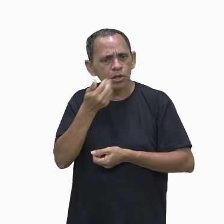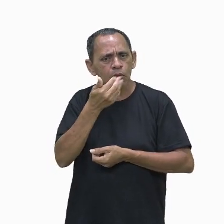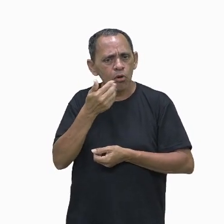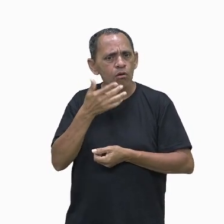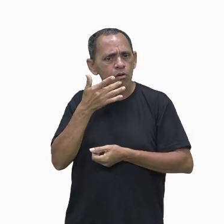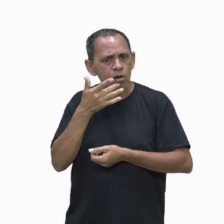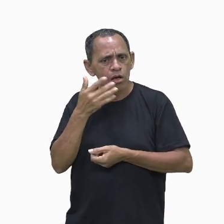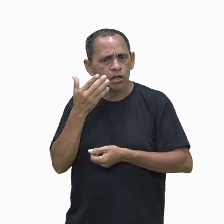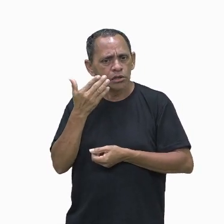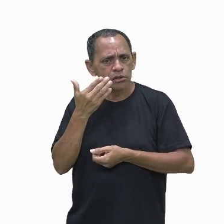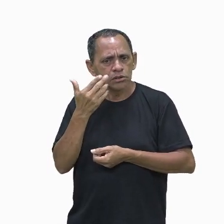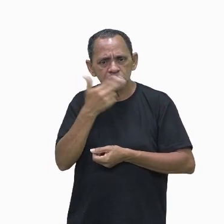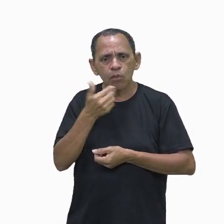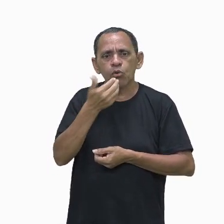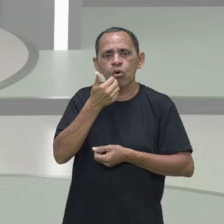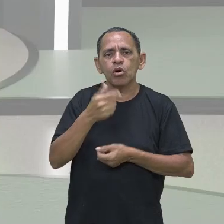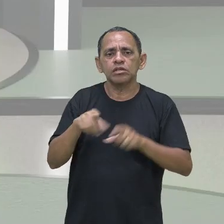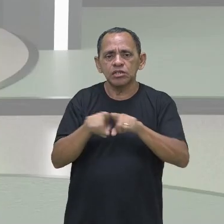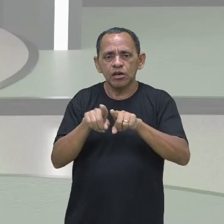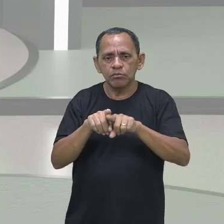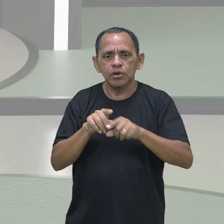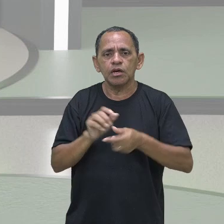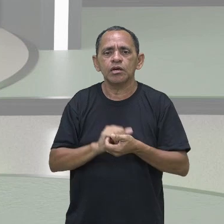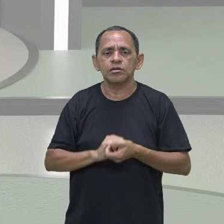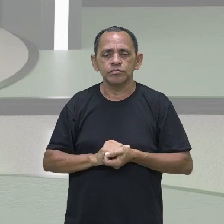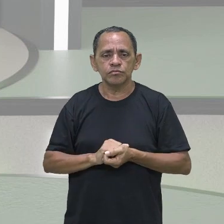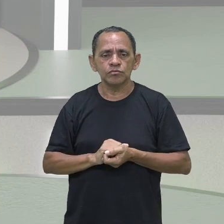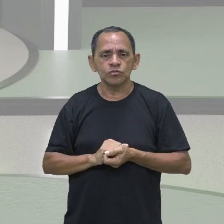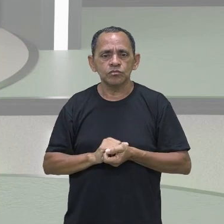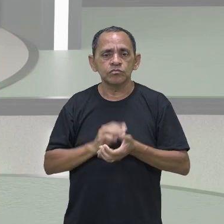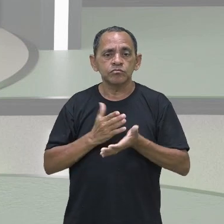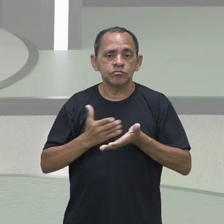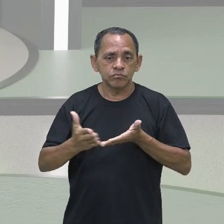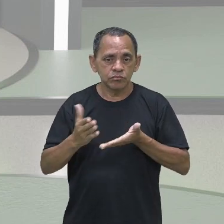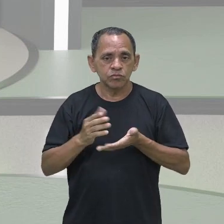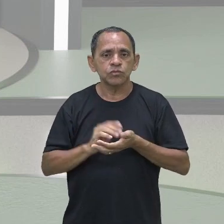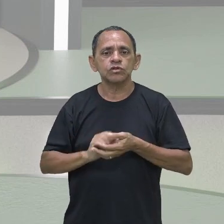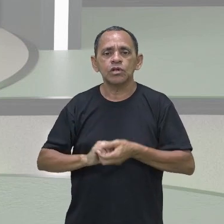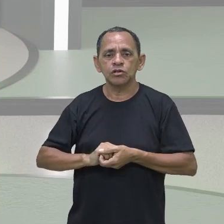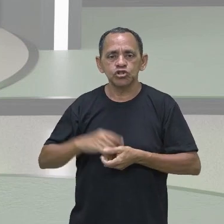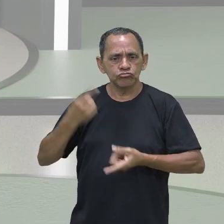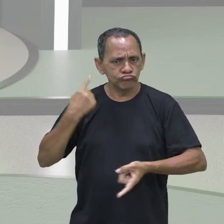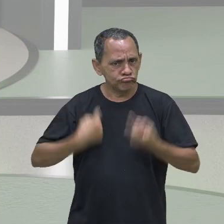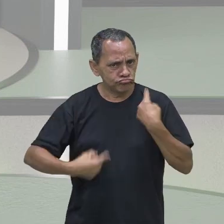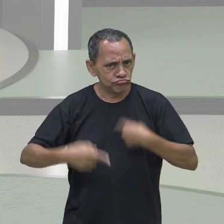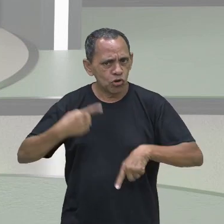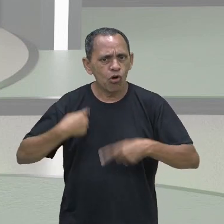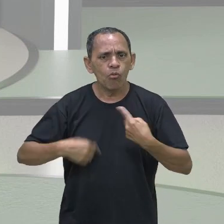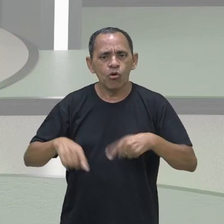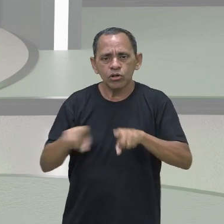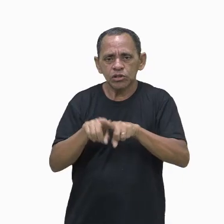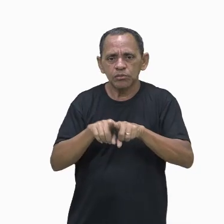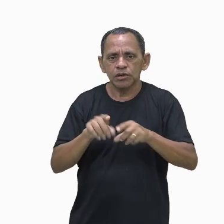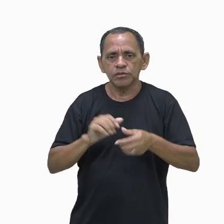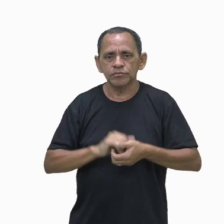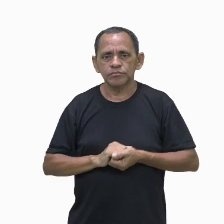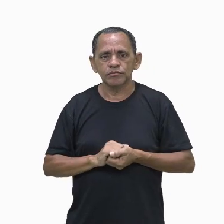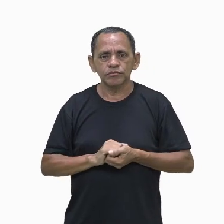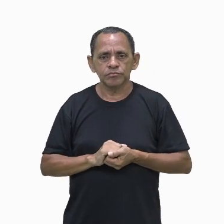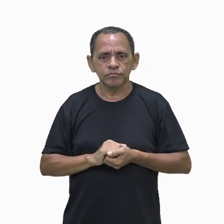ser precursores de hormônios, né? Fica aí a dica das funções dos lipídios, né? Para